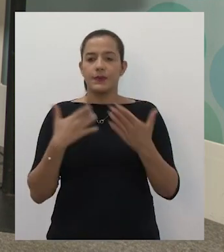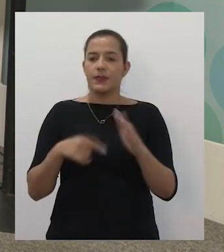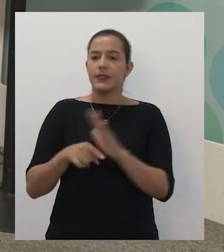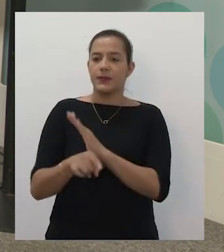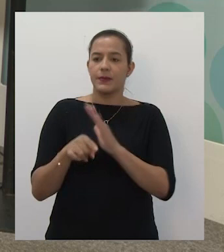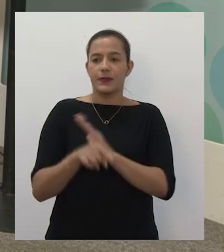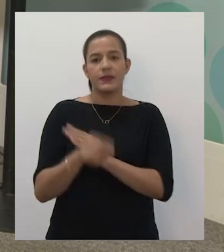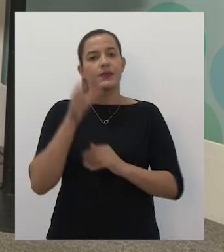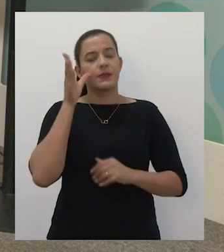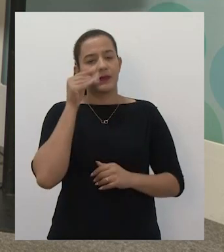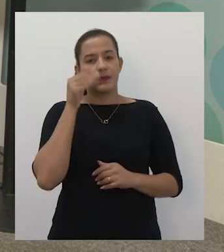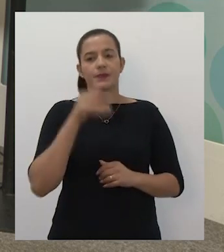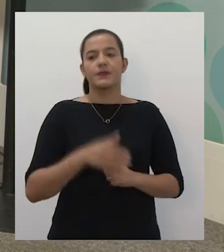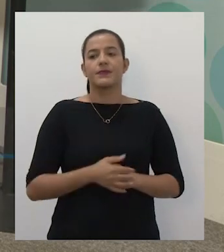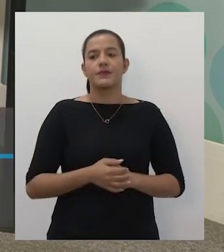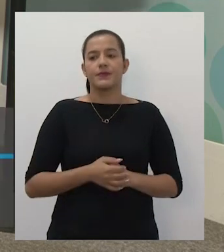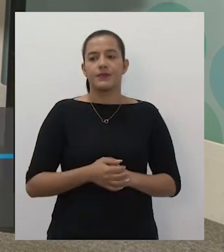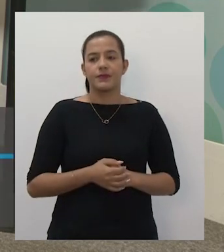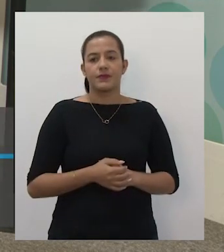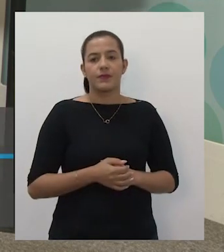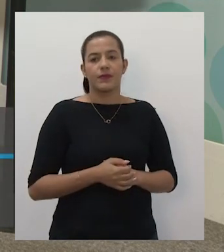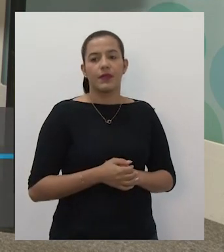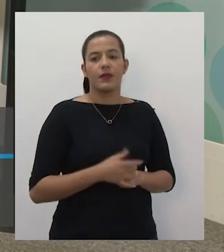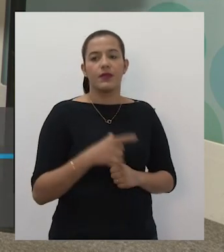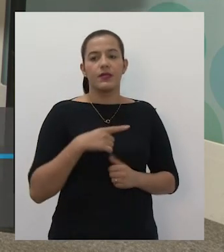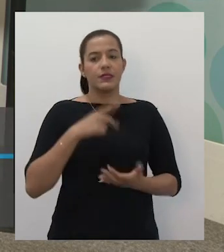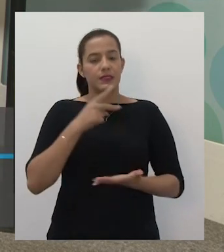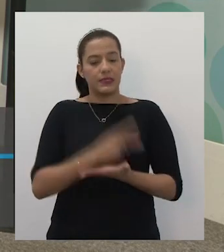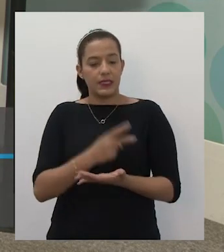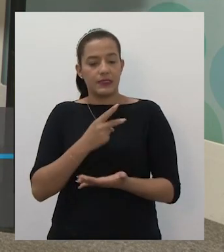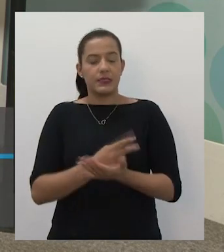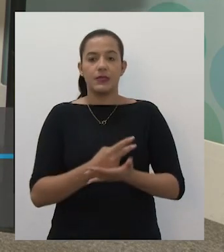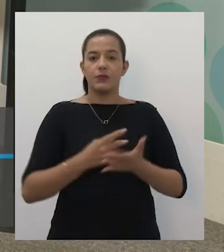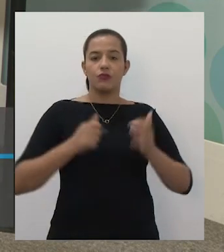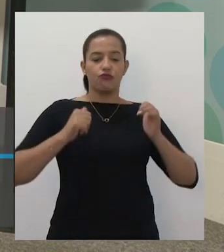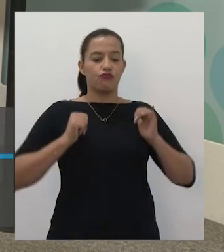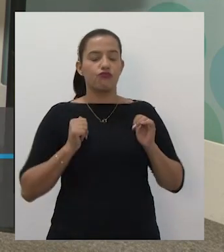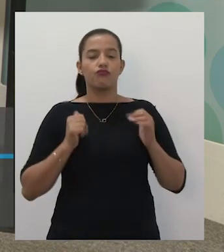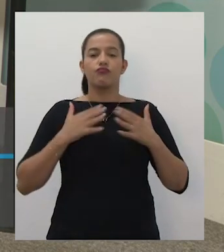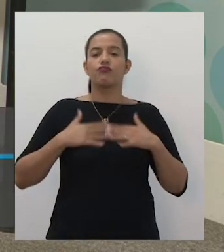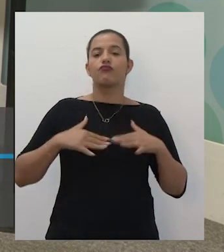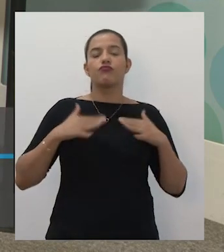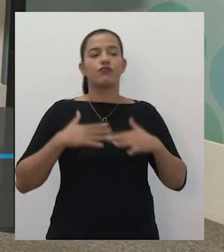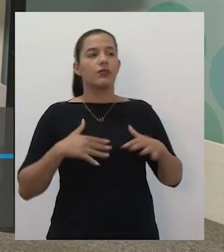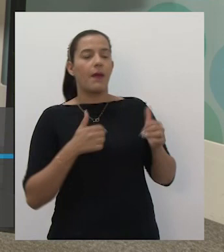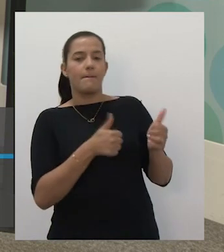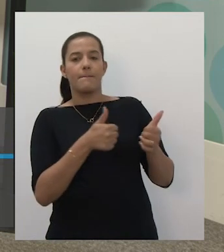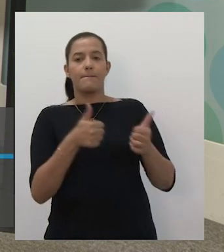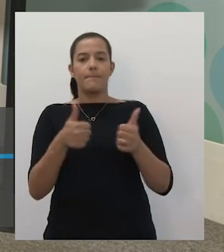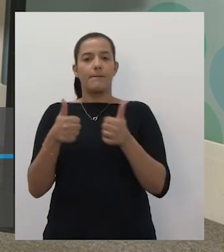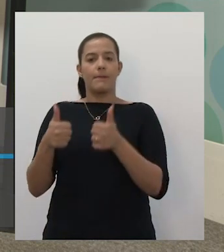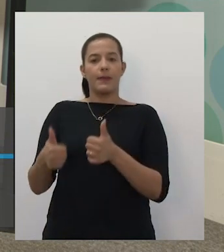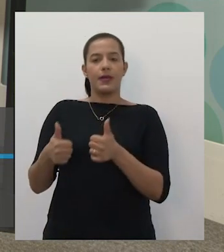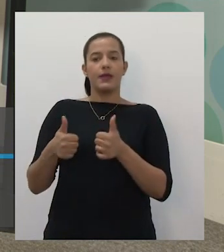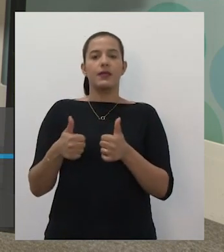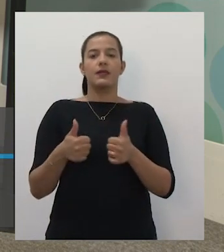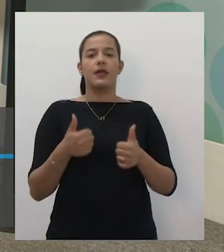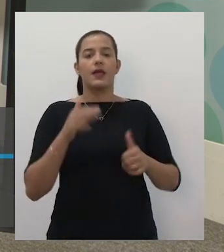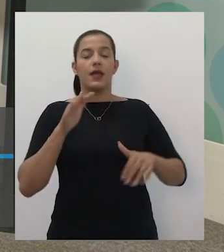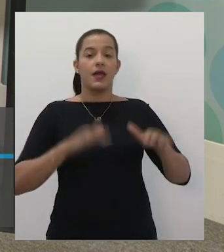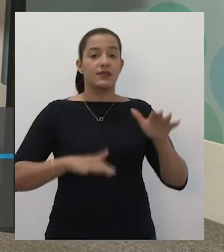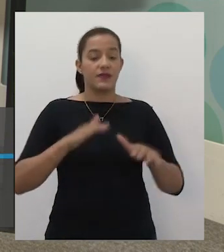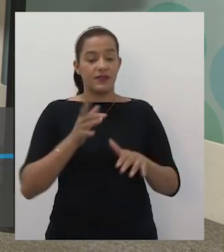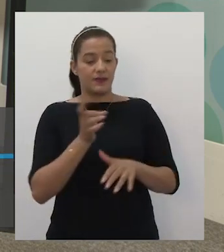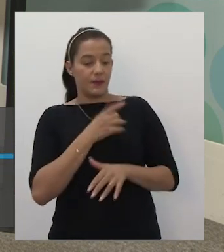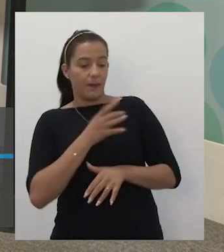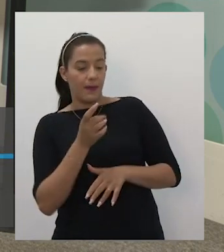bastante interessantes, né? A questão de estarmos sempre, né, naquele conforto, né, na nossa zona de conforto, né, a gente tem um pouco de medo,